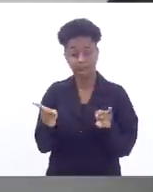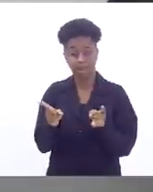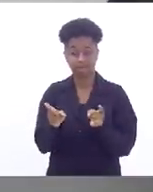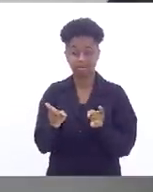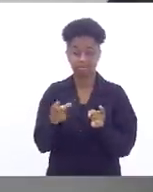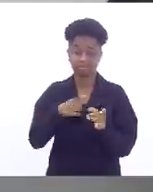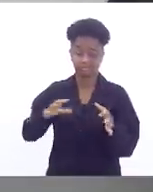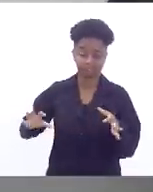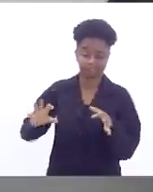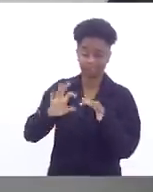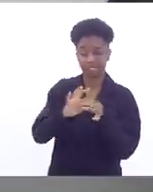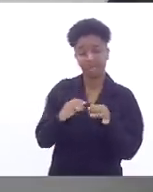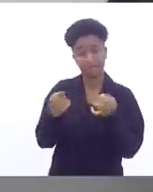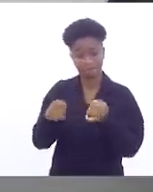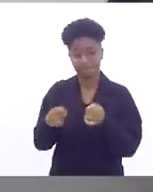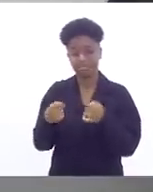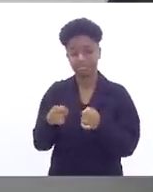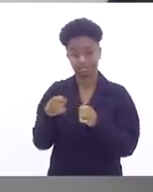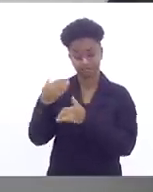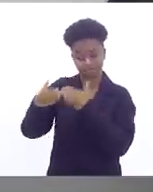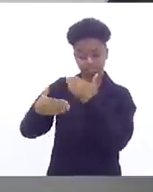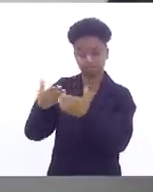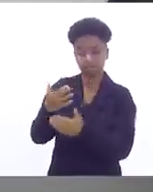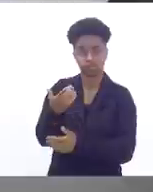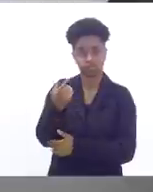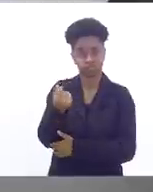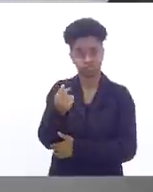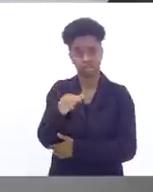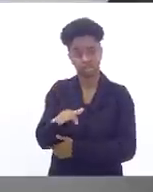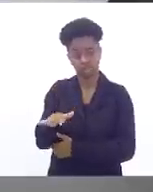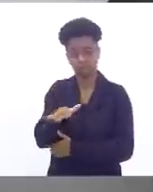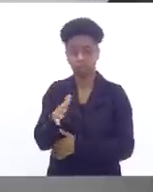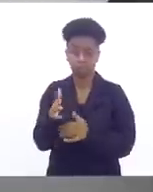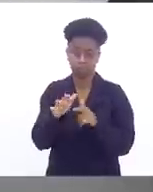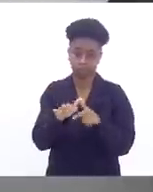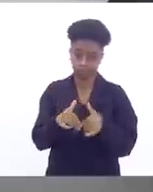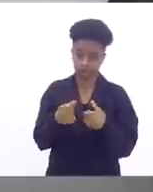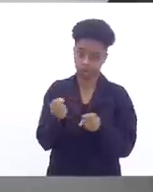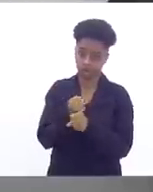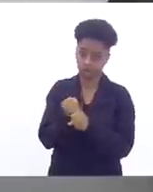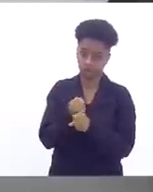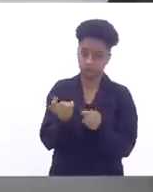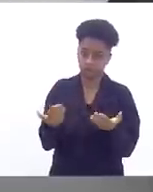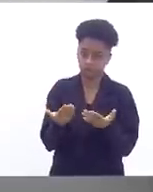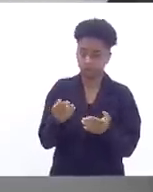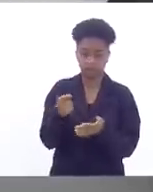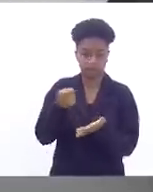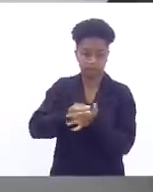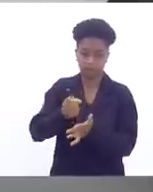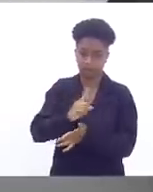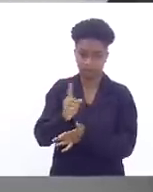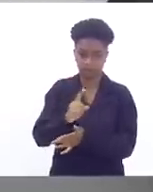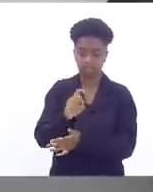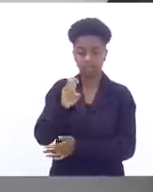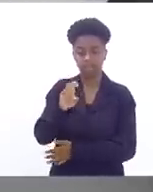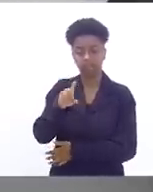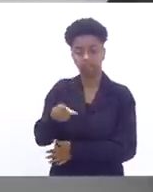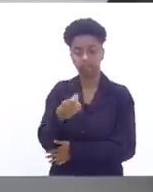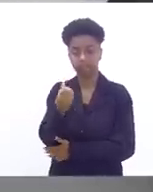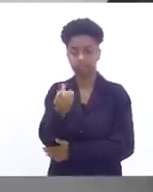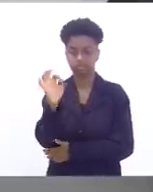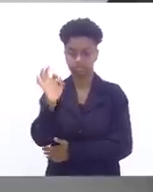era condicionado a esse crescimento da receita tributária por isso que esse ano não foi pago a diferença de 5,6%